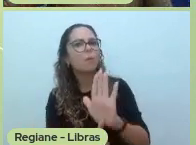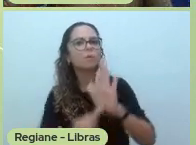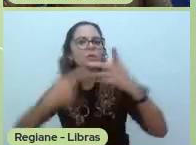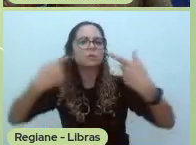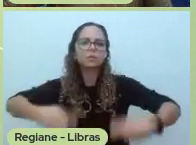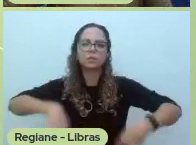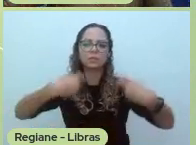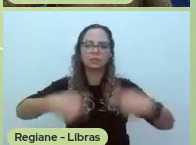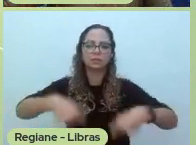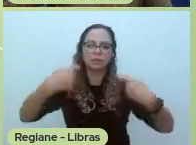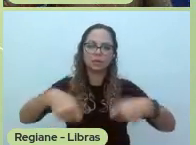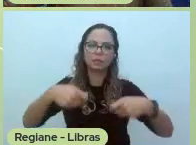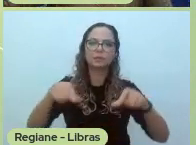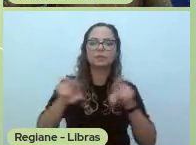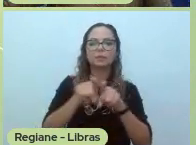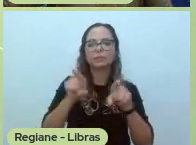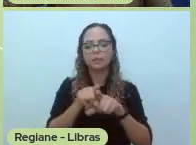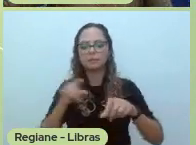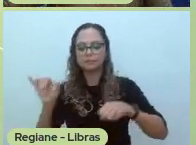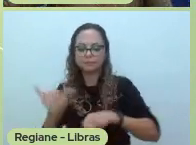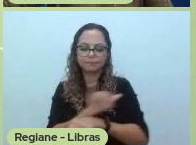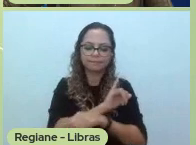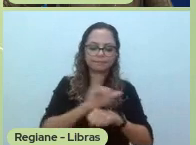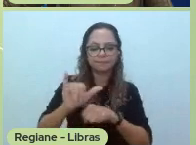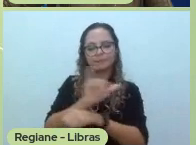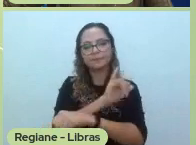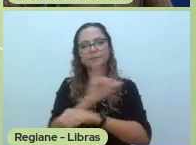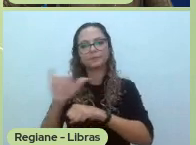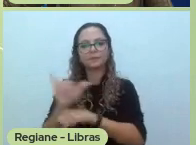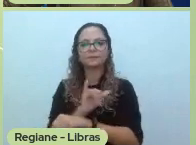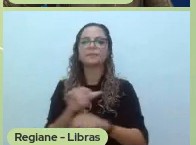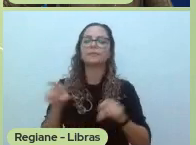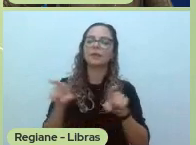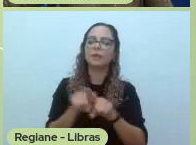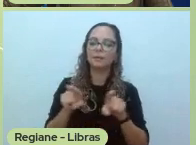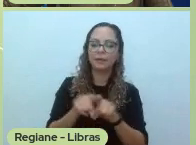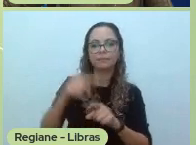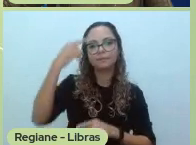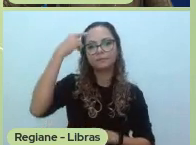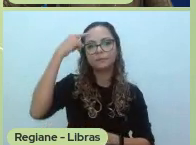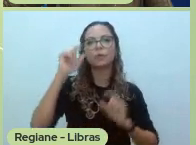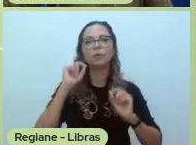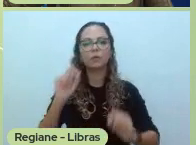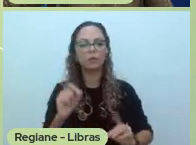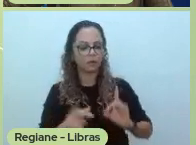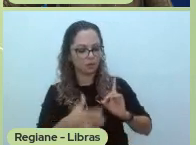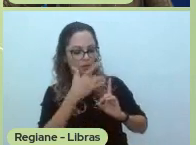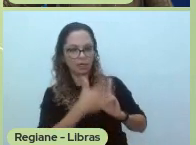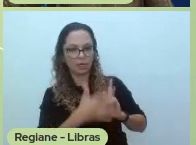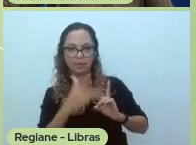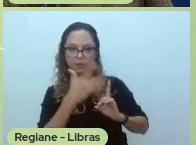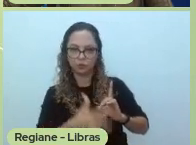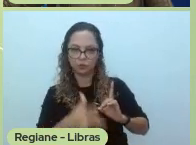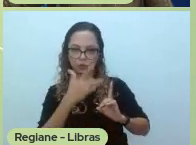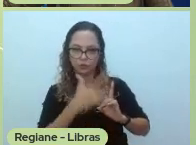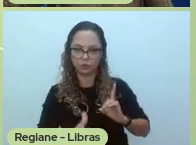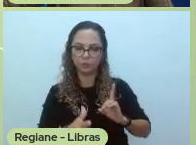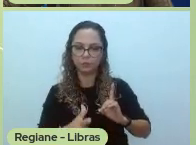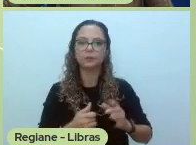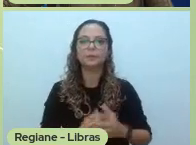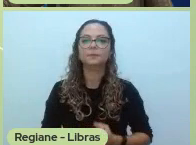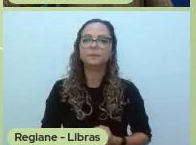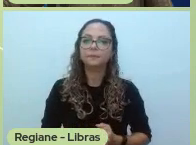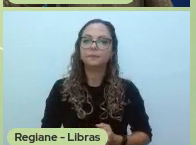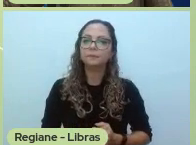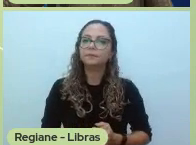de habilidades e tratar também sobre capacitismo. Então, para finalizar essa